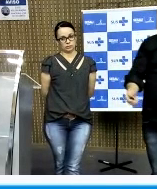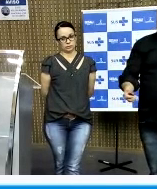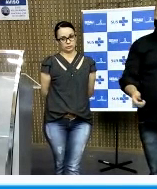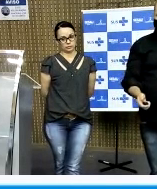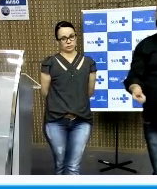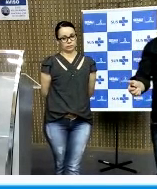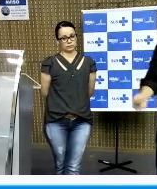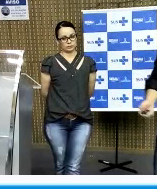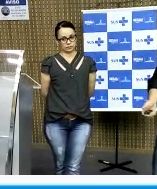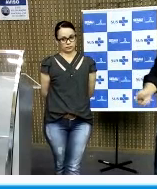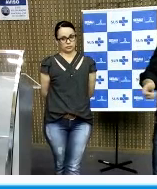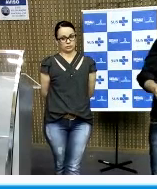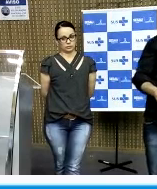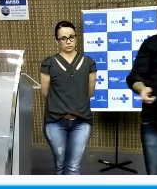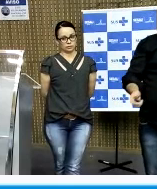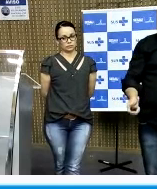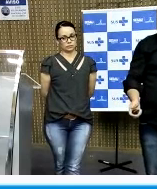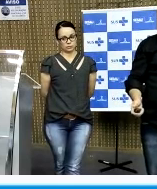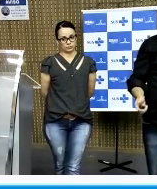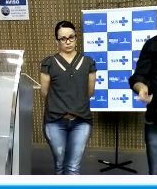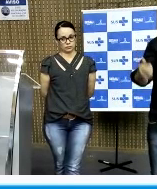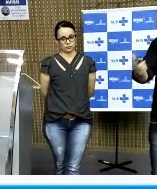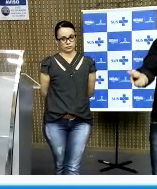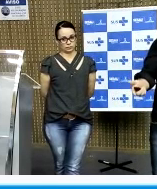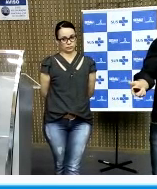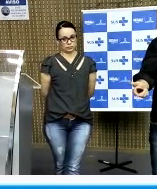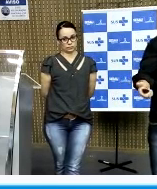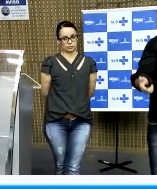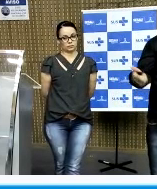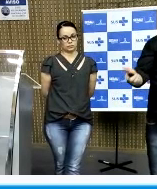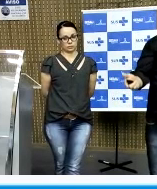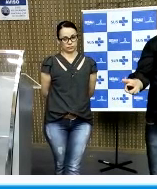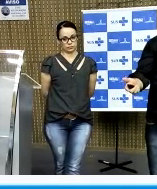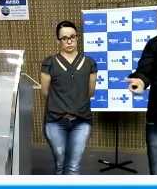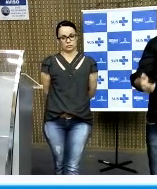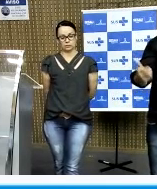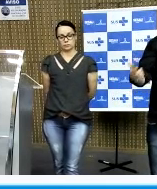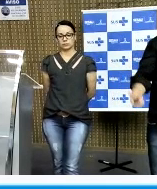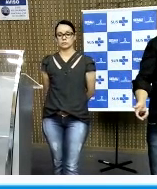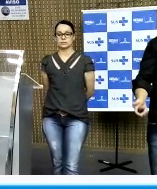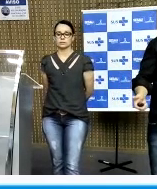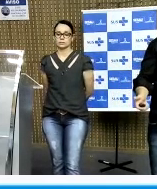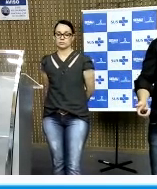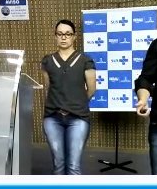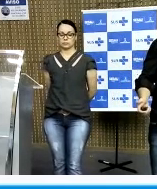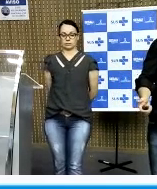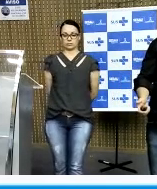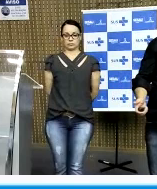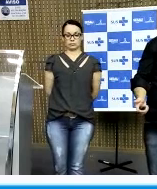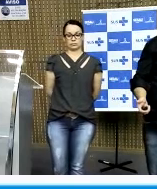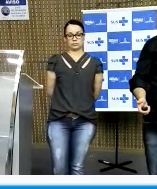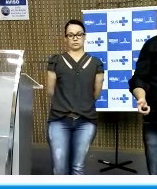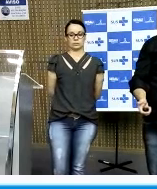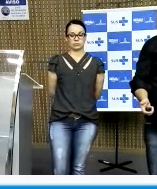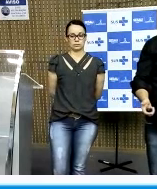Saúde da mulher, enfermagem às gestantes, 55. Ali é o que eu falei da nossa vinculação, nós ultrapassamos os 100% de